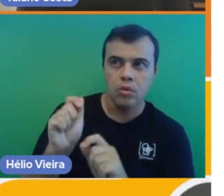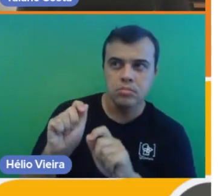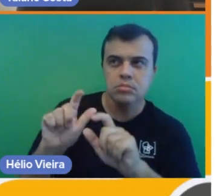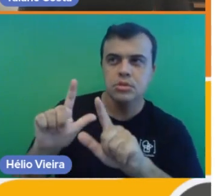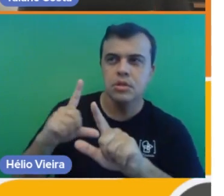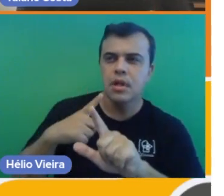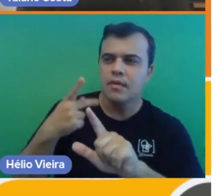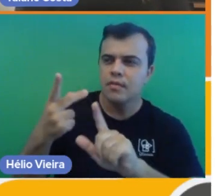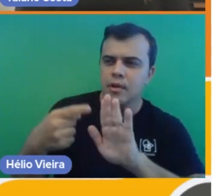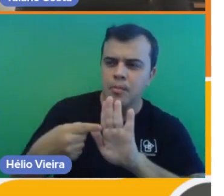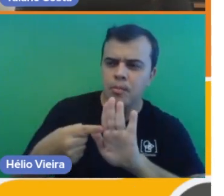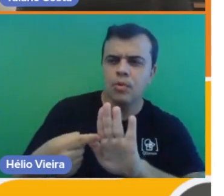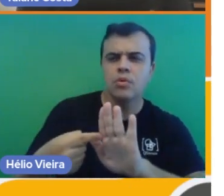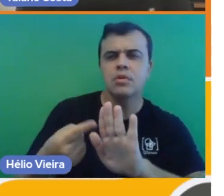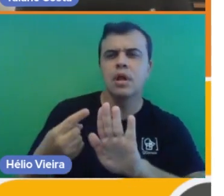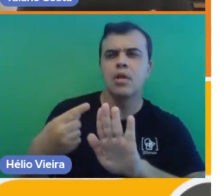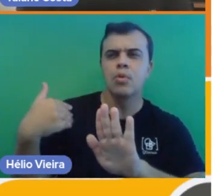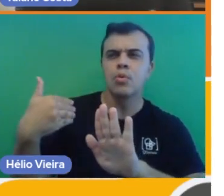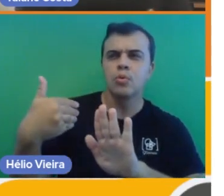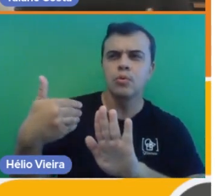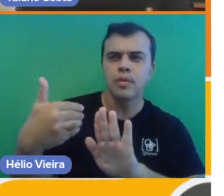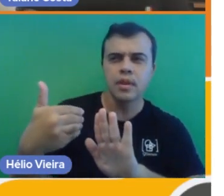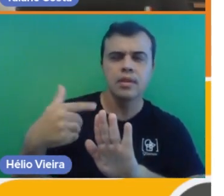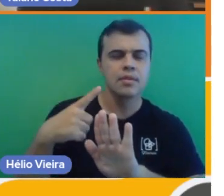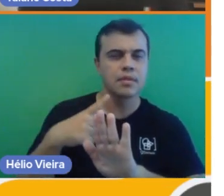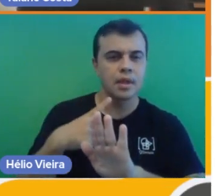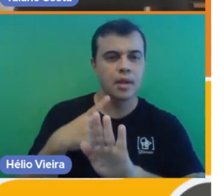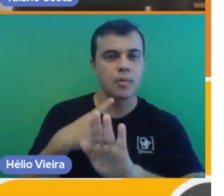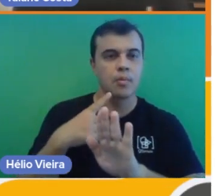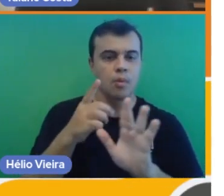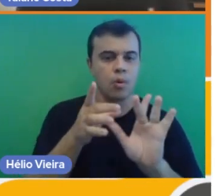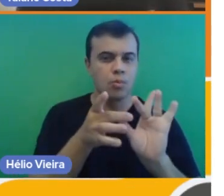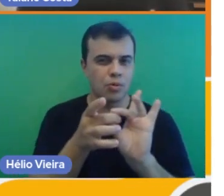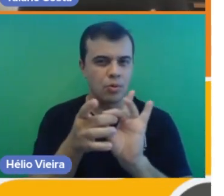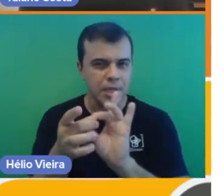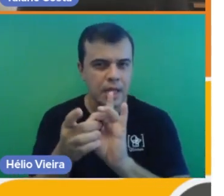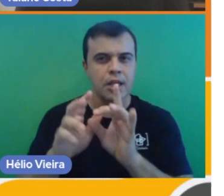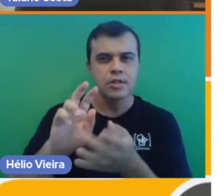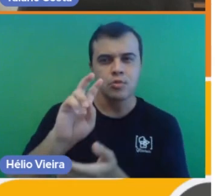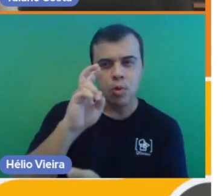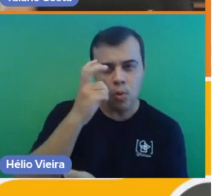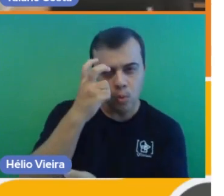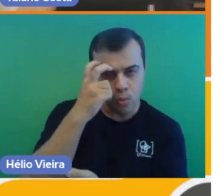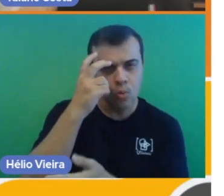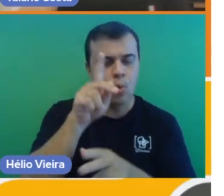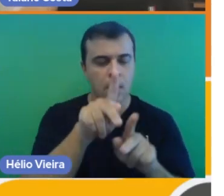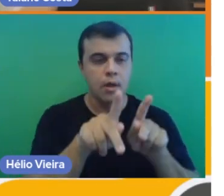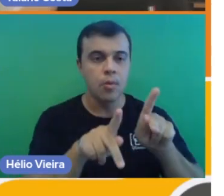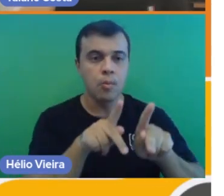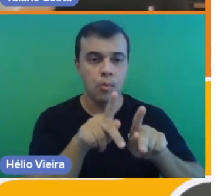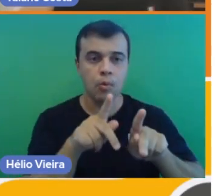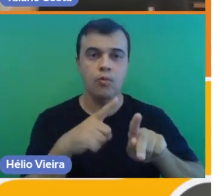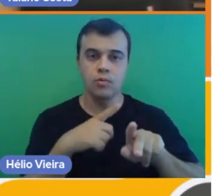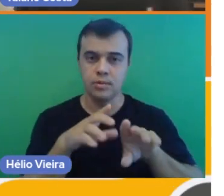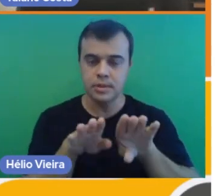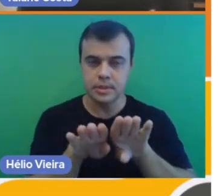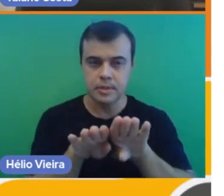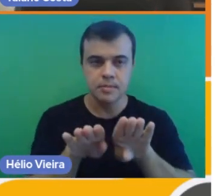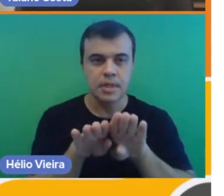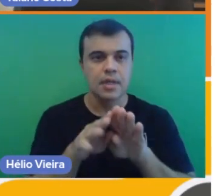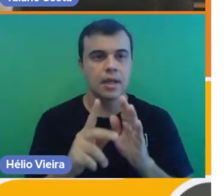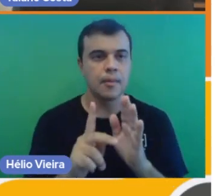pouco de um tempo, de uma cultura, de um determinado povo, né, de